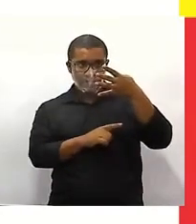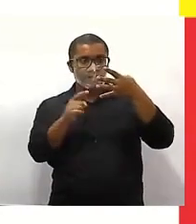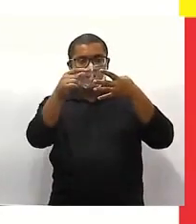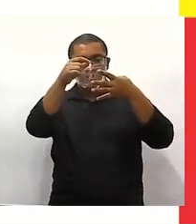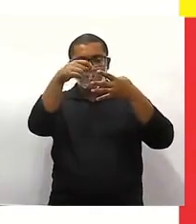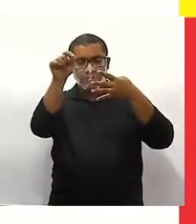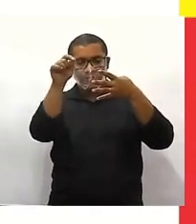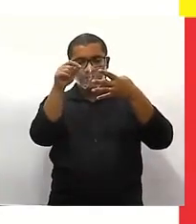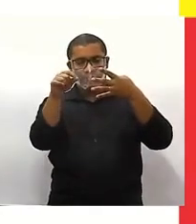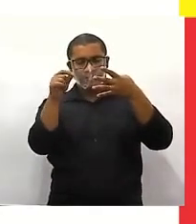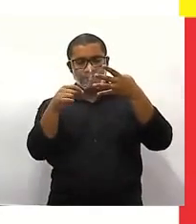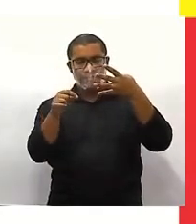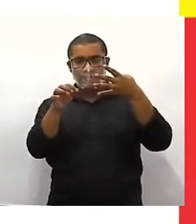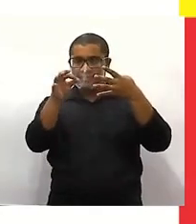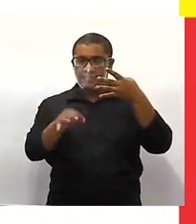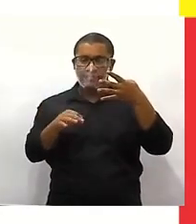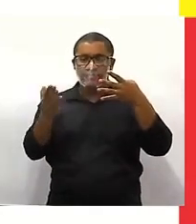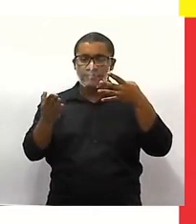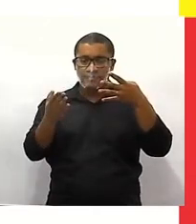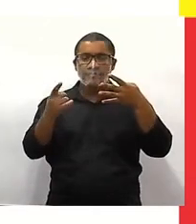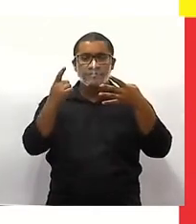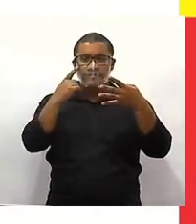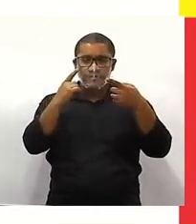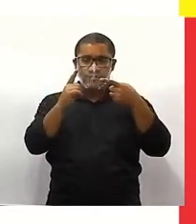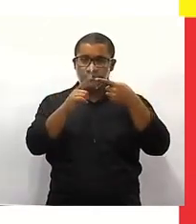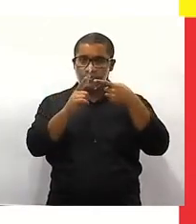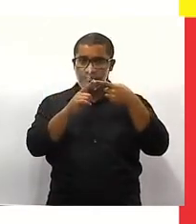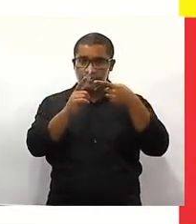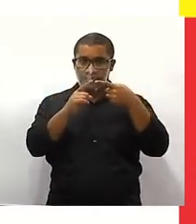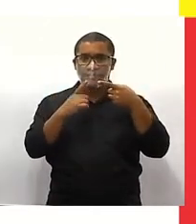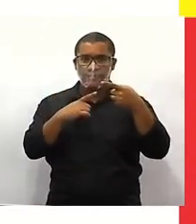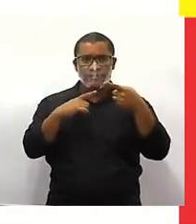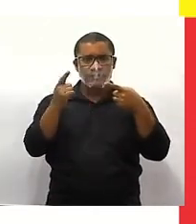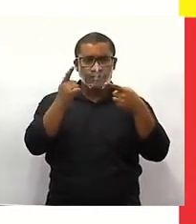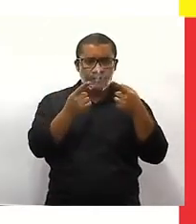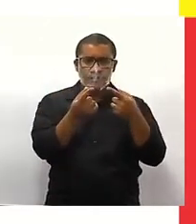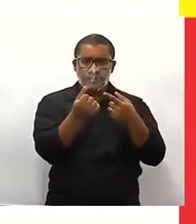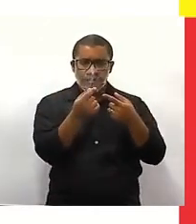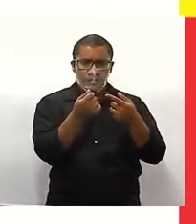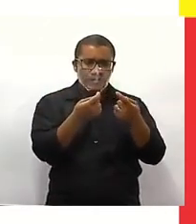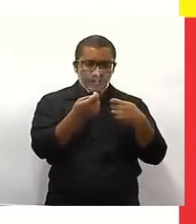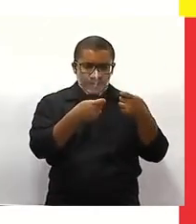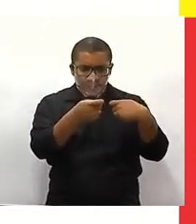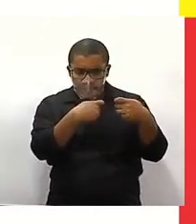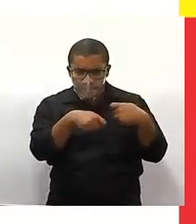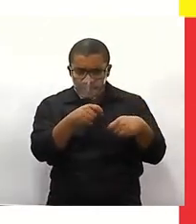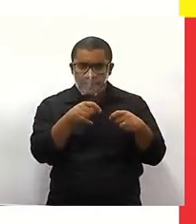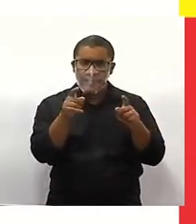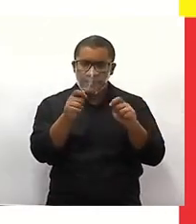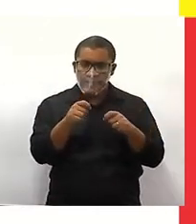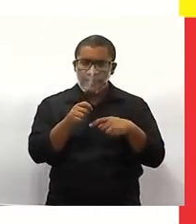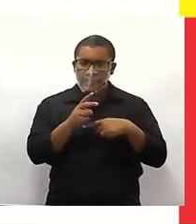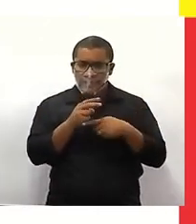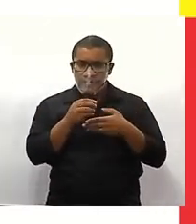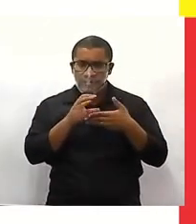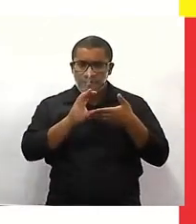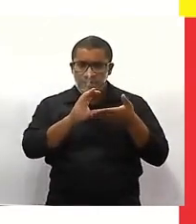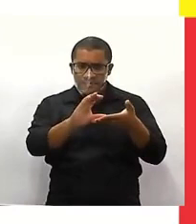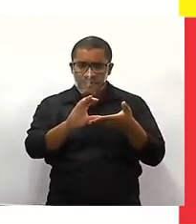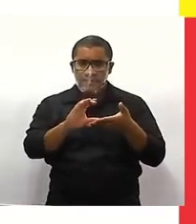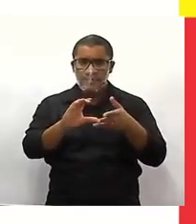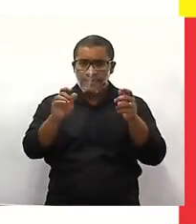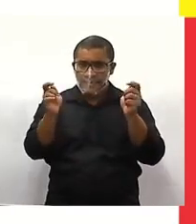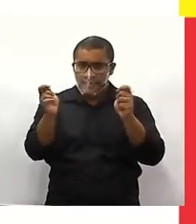Ok? 1. Obter recurso financeiro para o financiamento de programas e intervenções